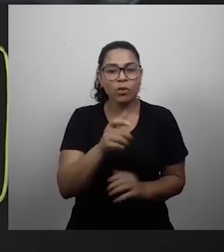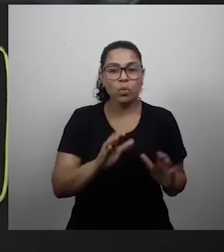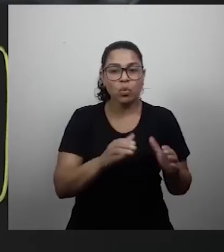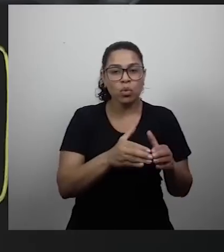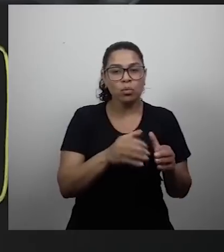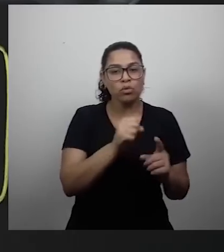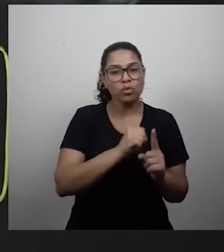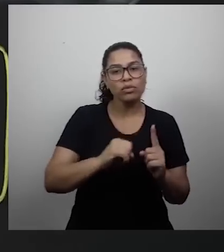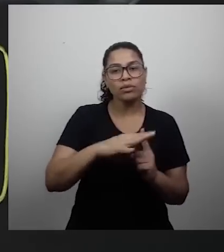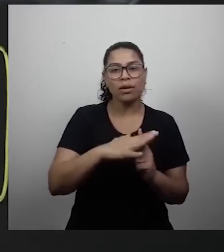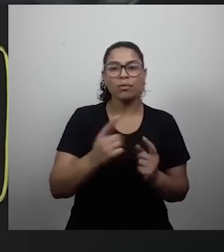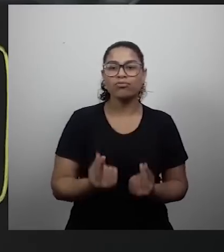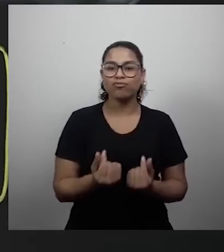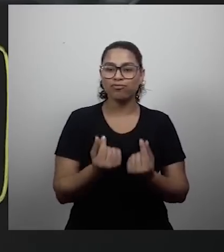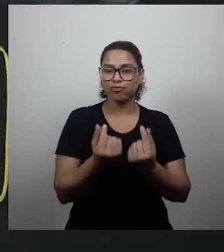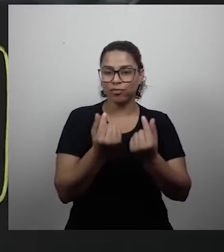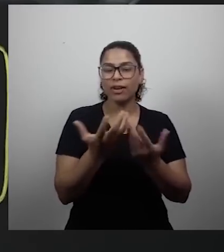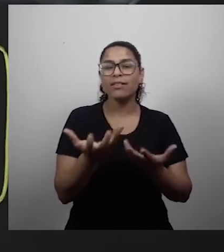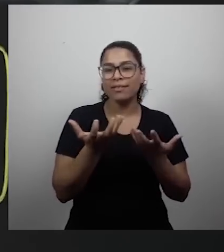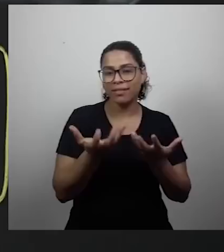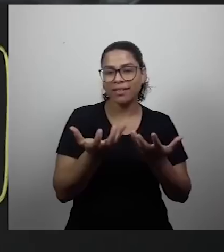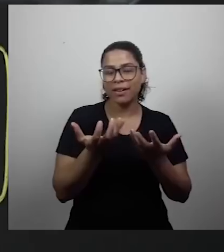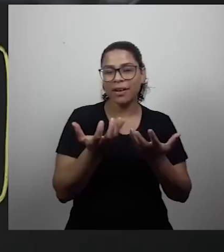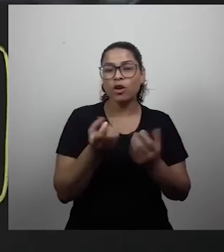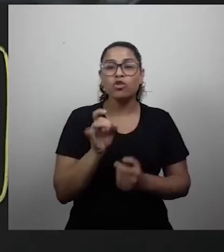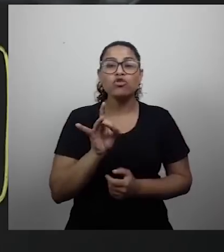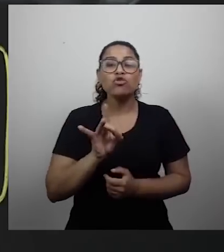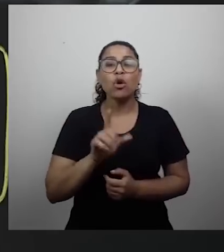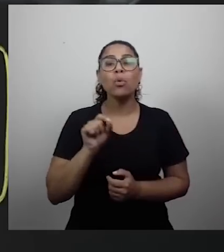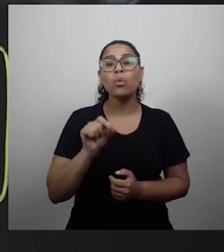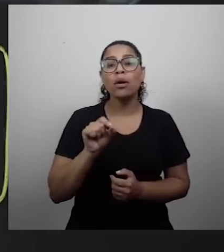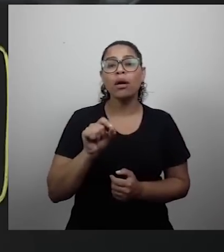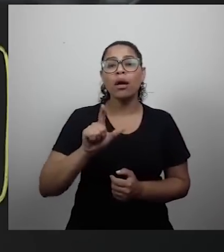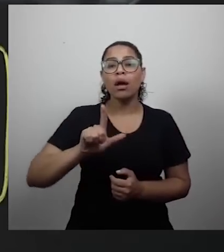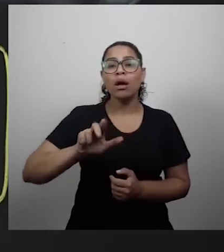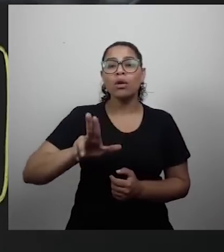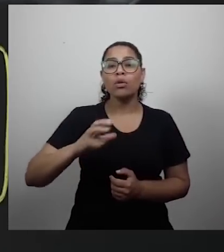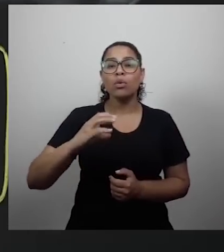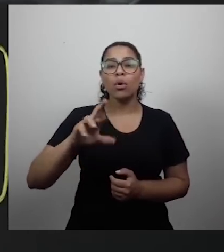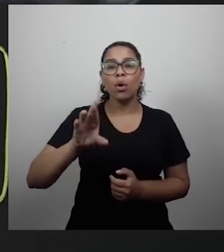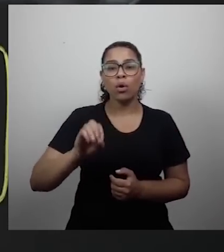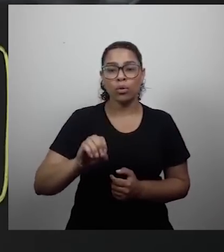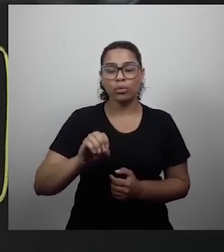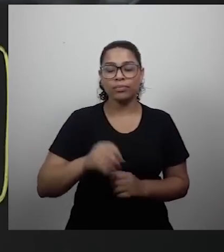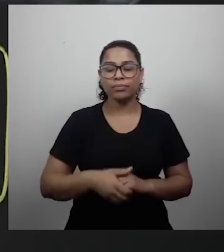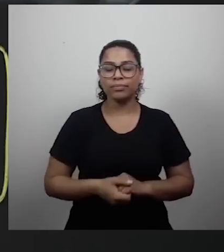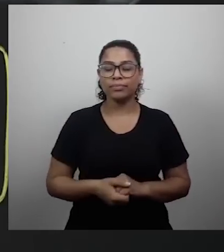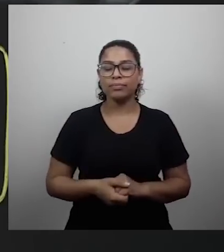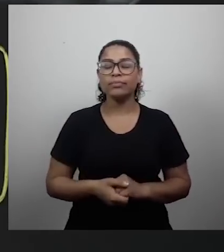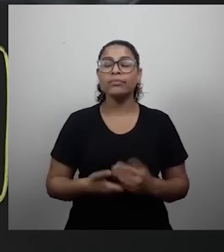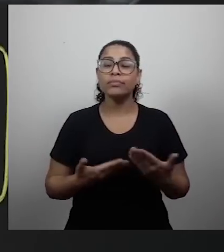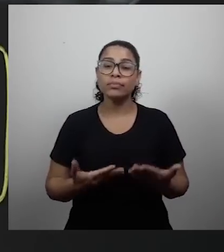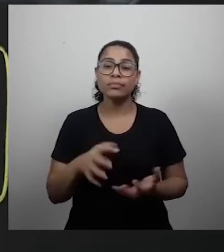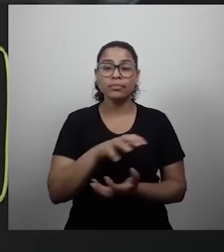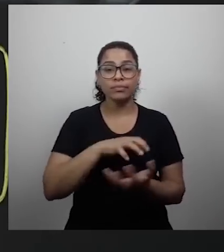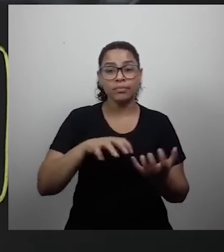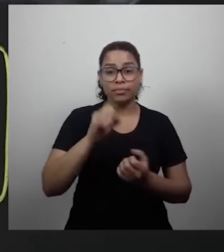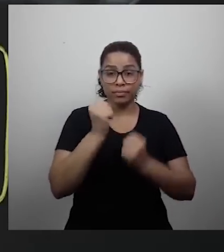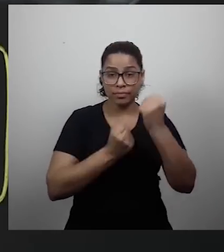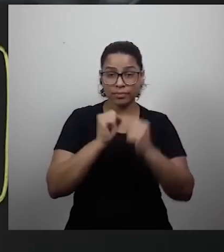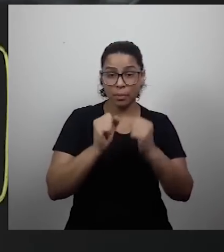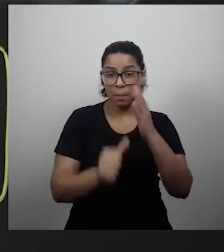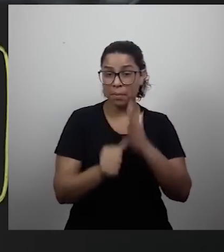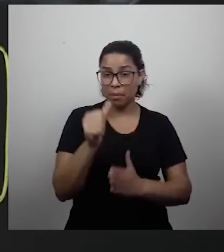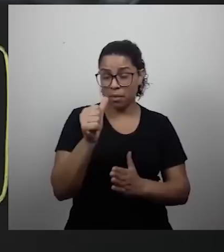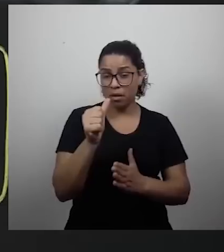grupo social, a burguesia, que estava interessada em lucrar. Então, a primeira coisa que a gente vai falar dessa Revolução Industrial é que ela acontece na